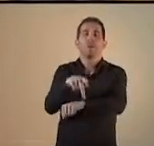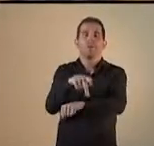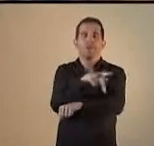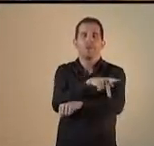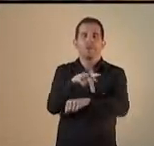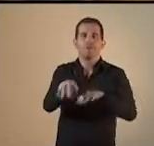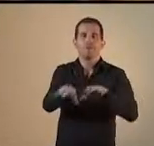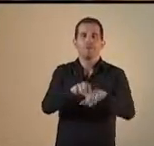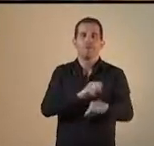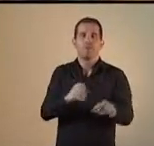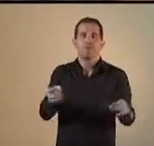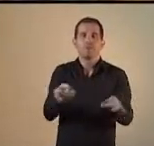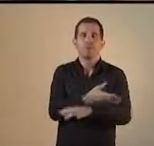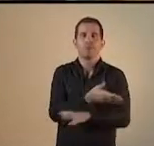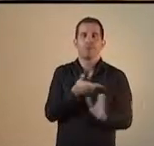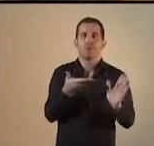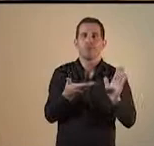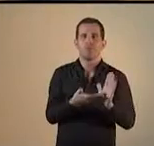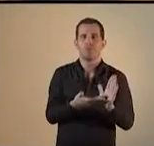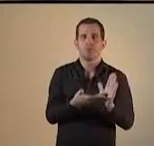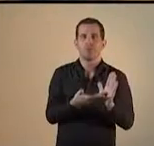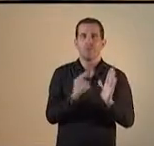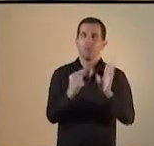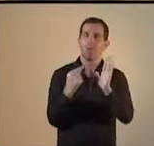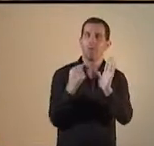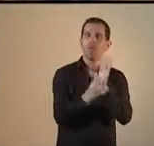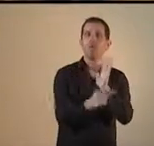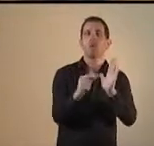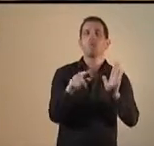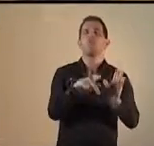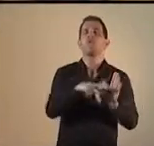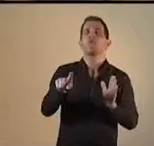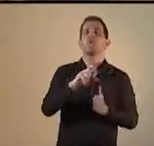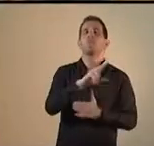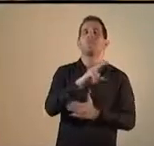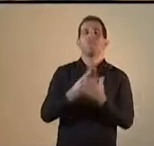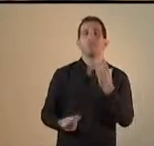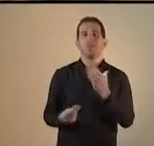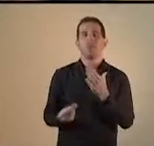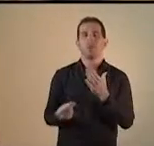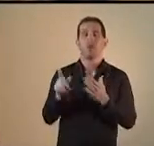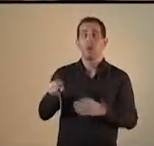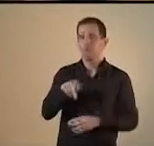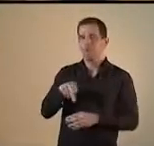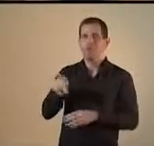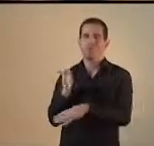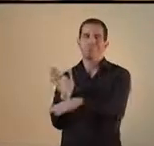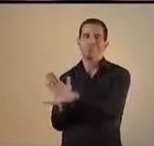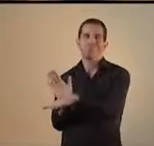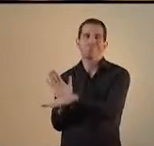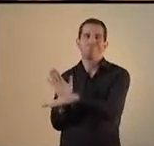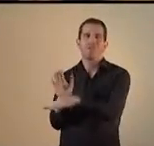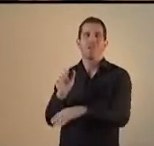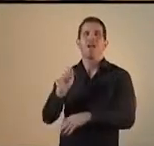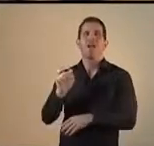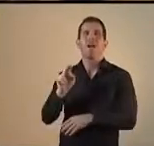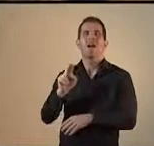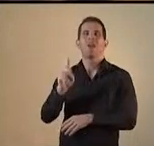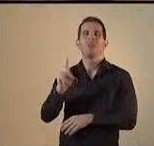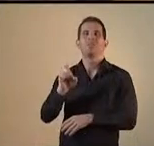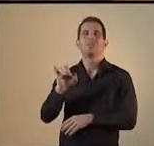um pedagogo, um professor bilíngue, que vai ser um professor auxiliar, né? Então existe